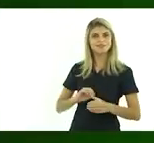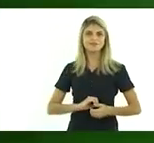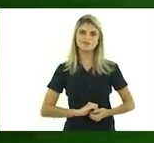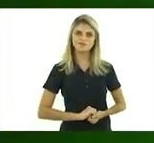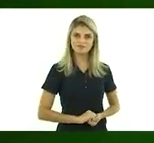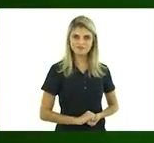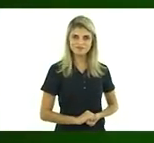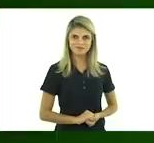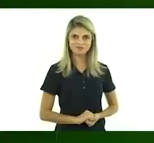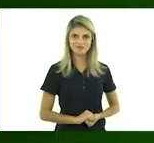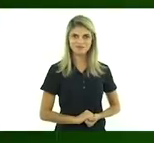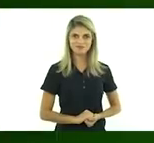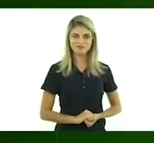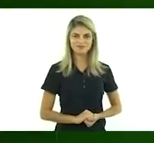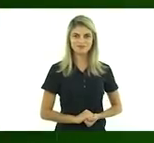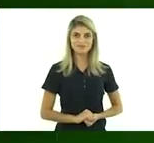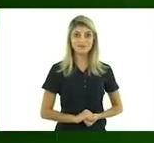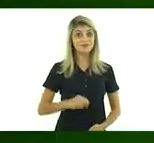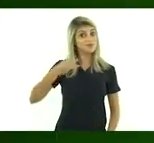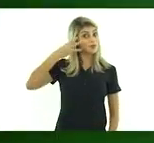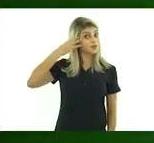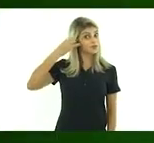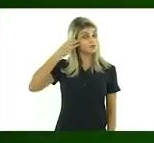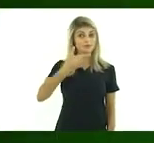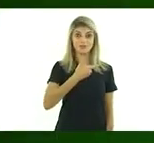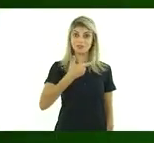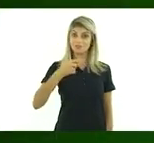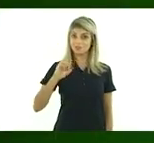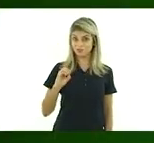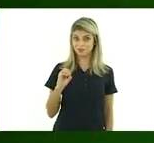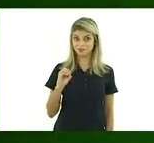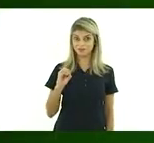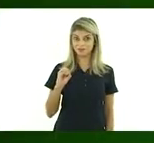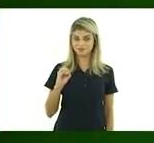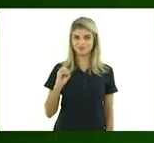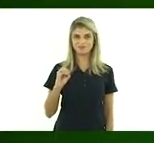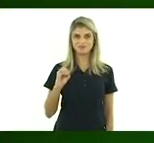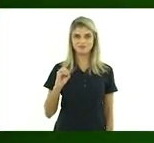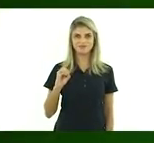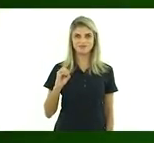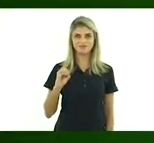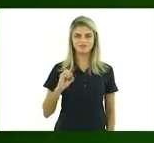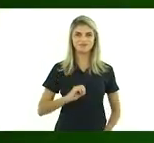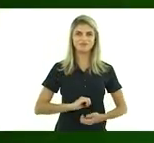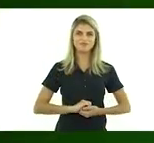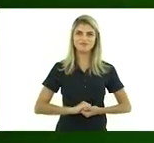Wilson 20.